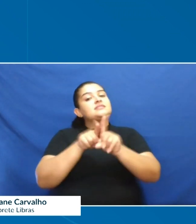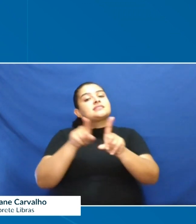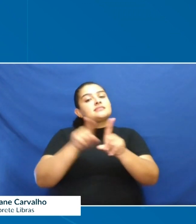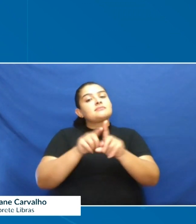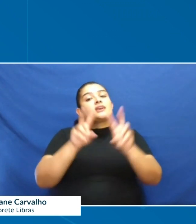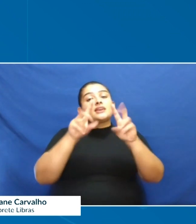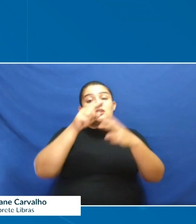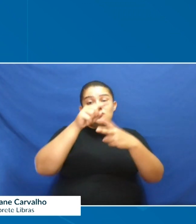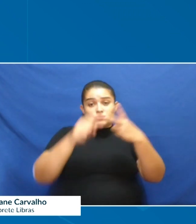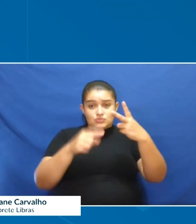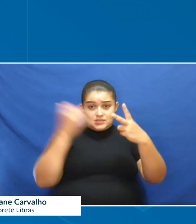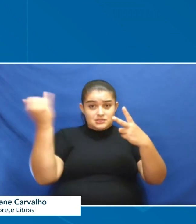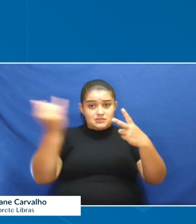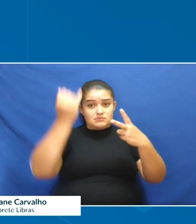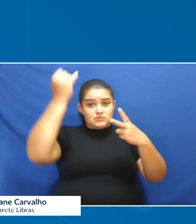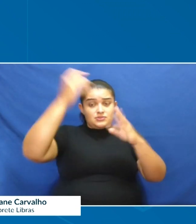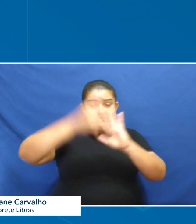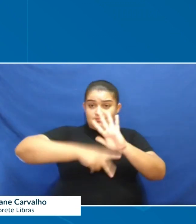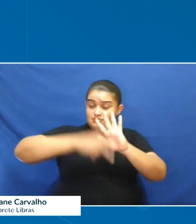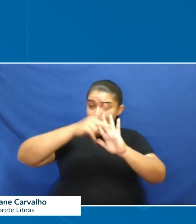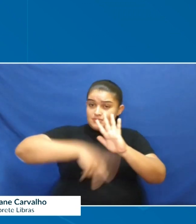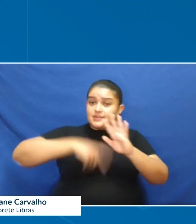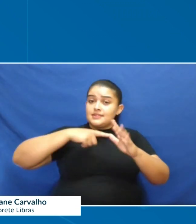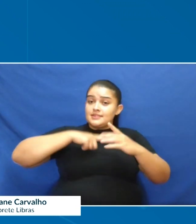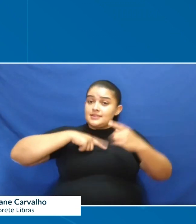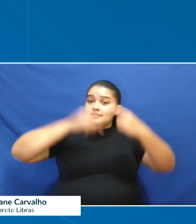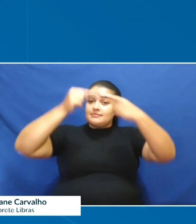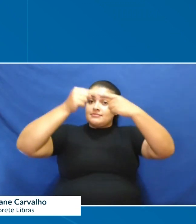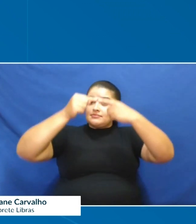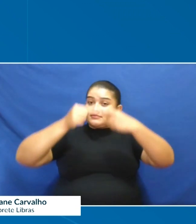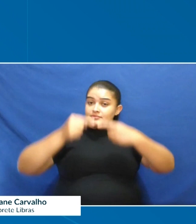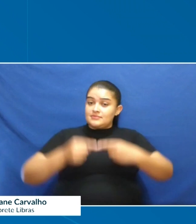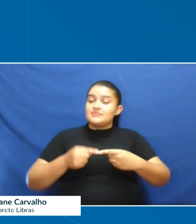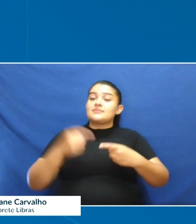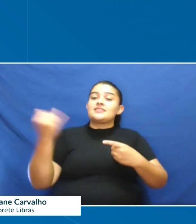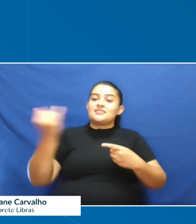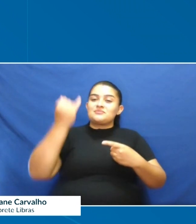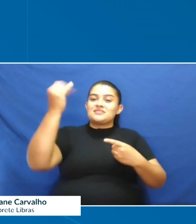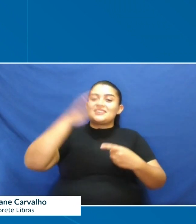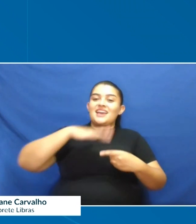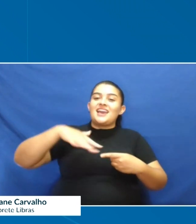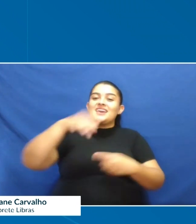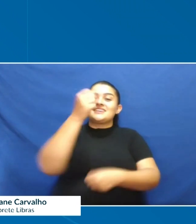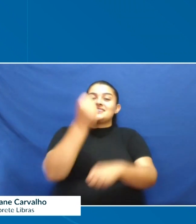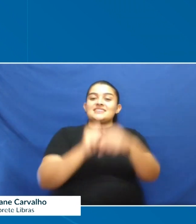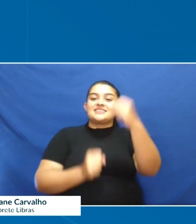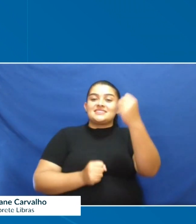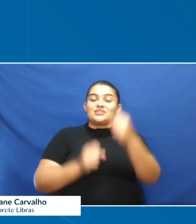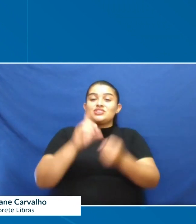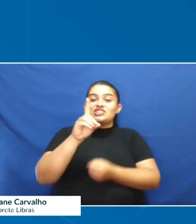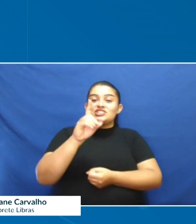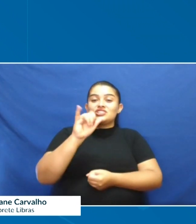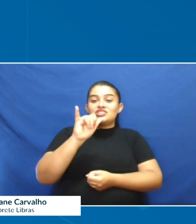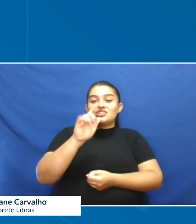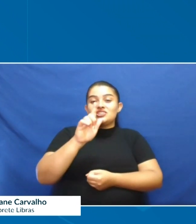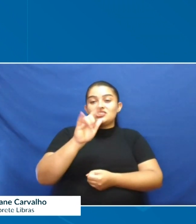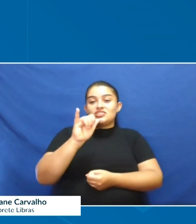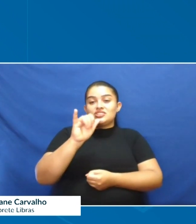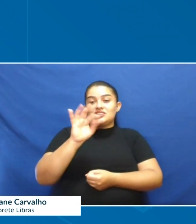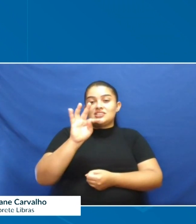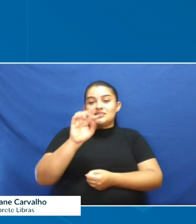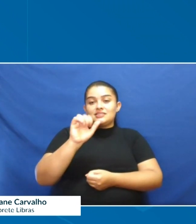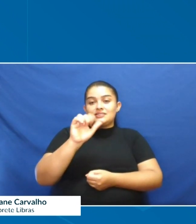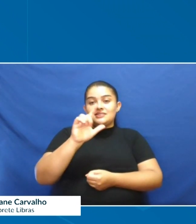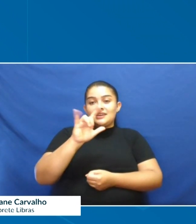dois projetos que tem muito a ver com um assunto que é importante aqui para a área industrial, que é a digitalização da indústria, né, a chamada